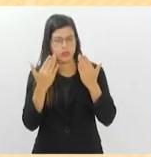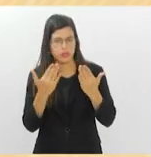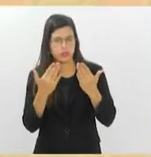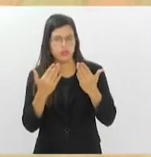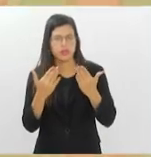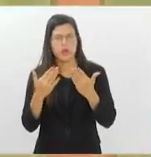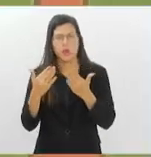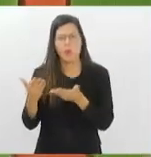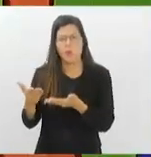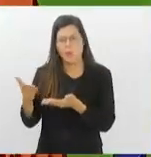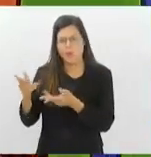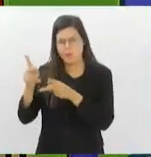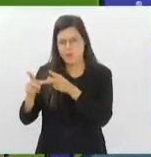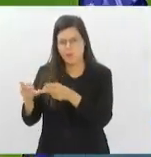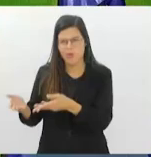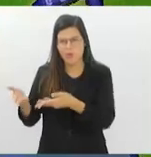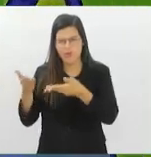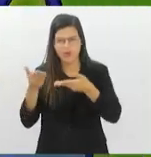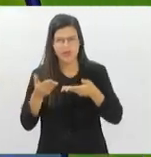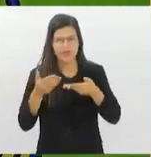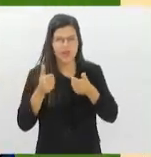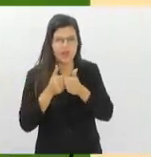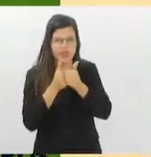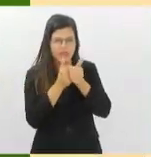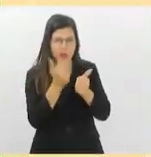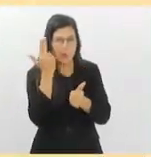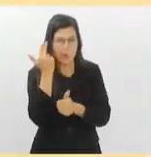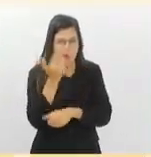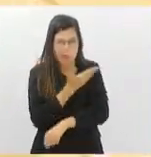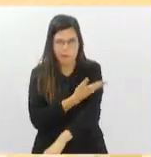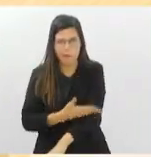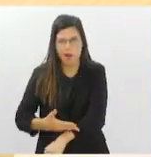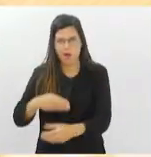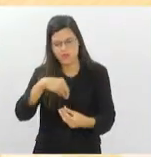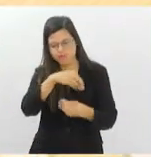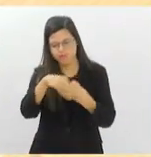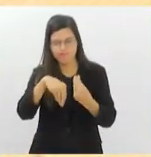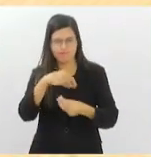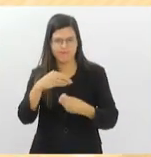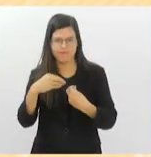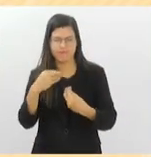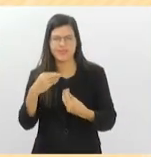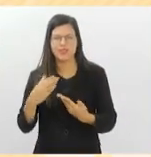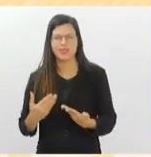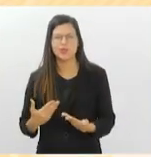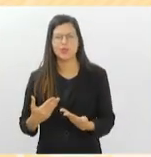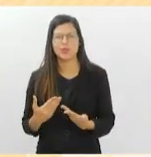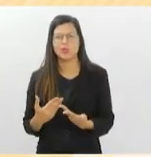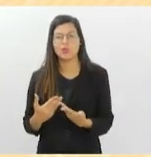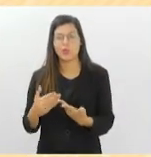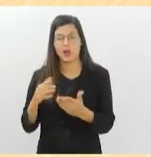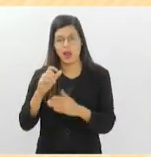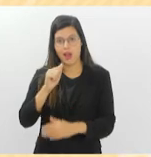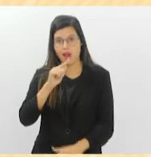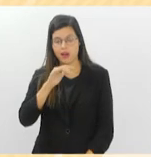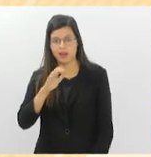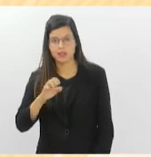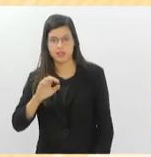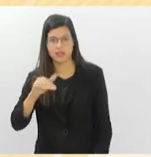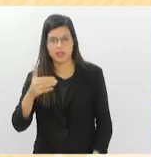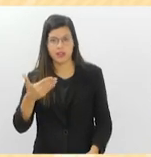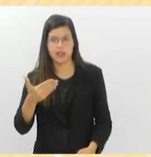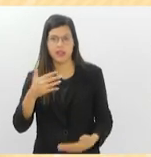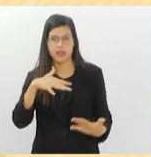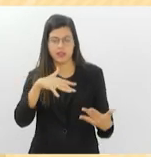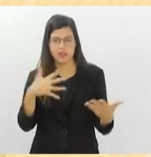coelho branco e entrar em um mundo onde o cotidiano se mistura com fantástico Alice Além das Maravilhas fica aberta para a visitação até o